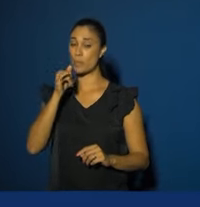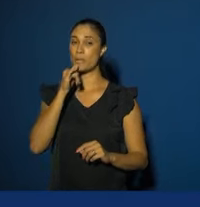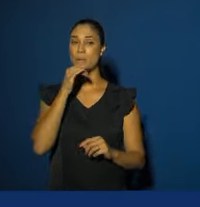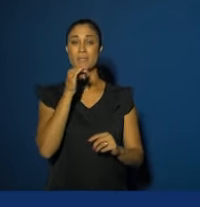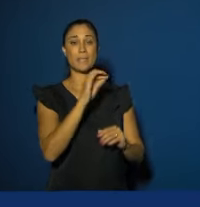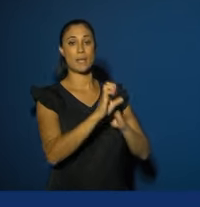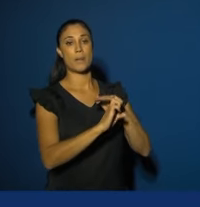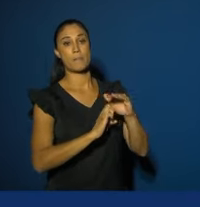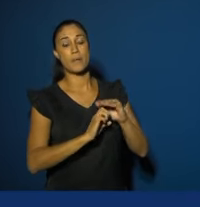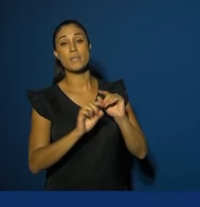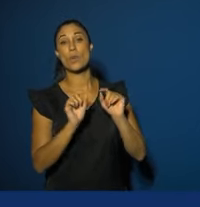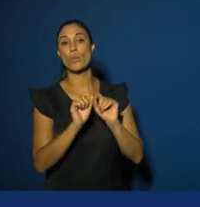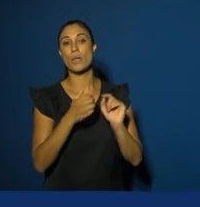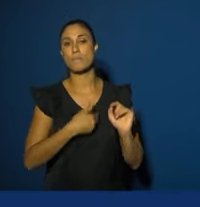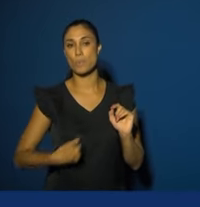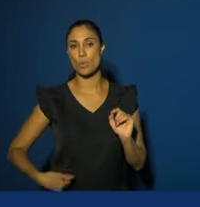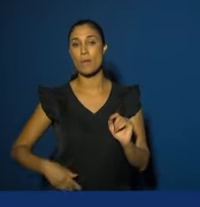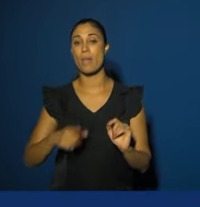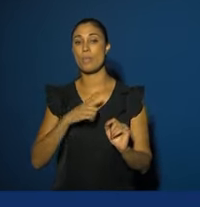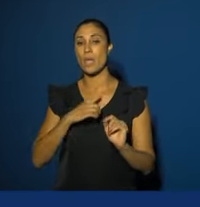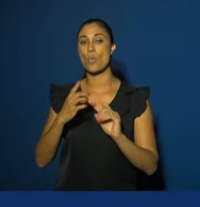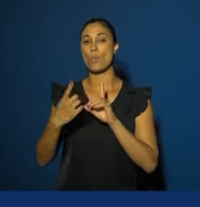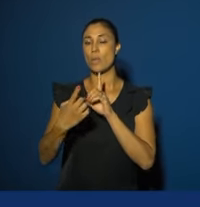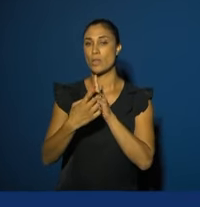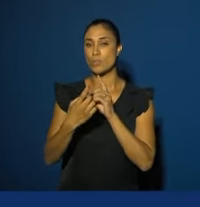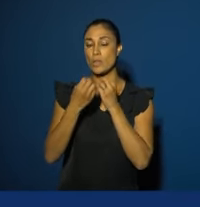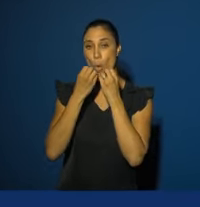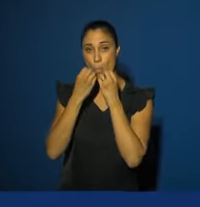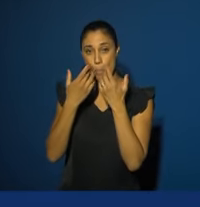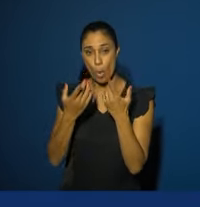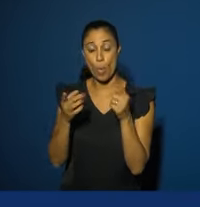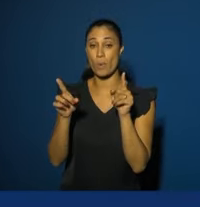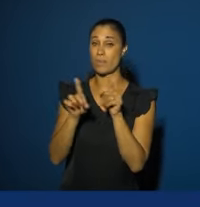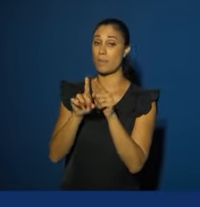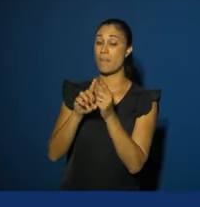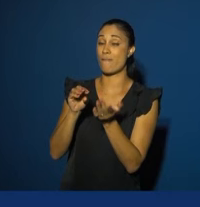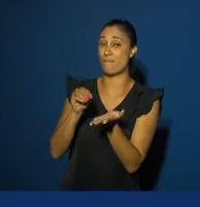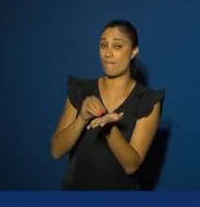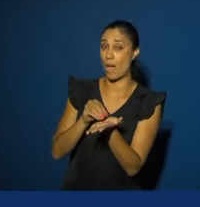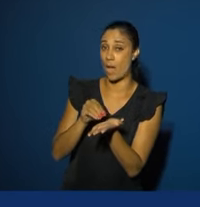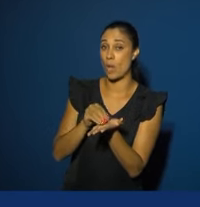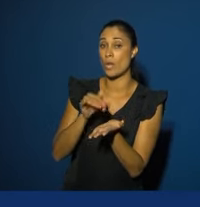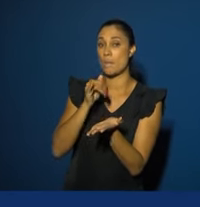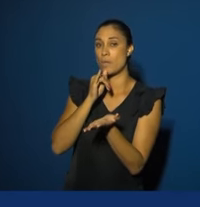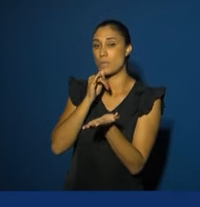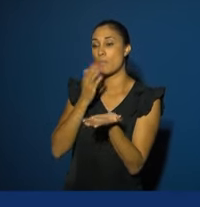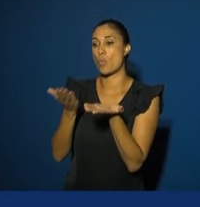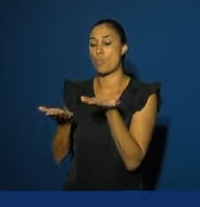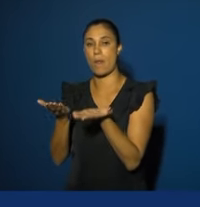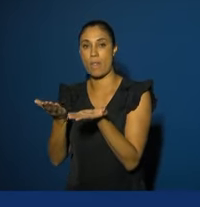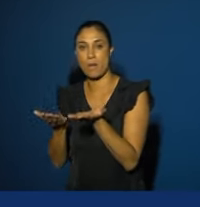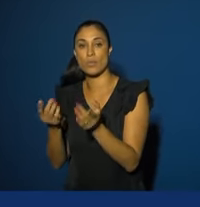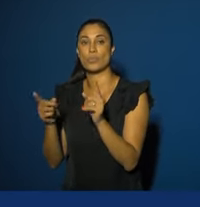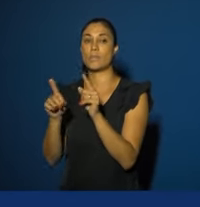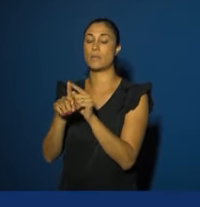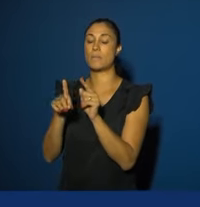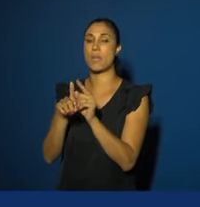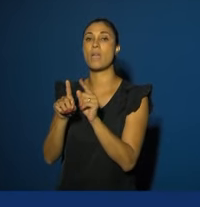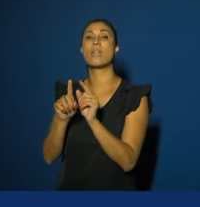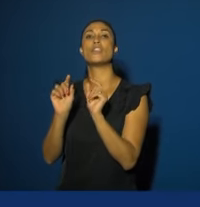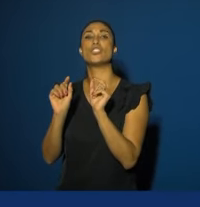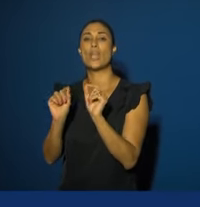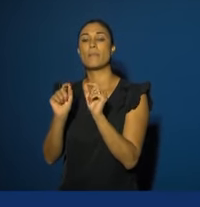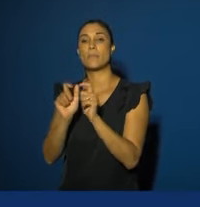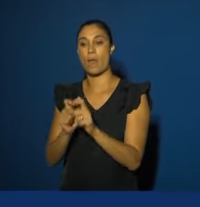se a companhia pública tem um bom atendimento de água mas tem suficiência insuficiência no balanço para poder fazer